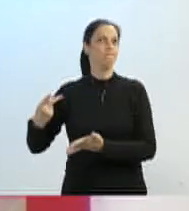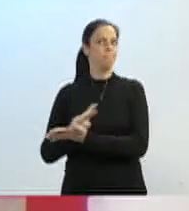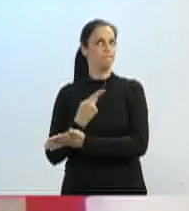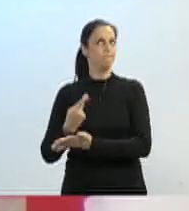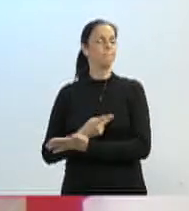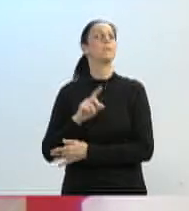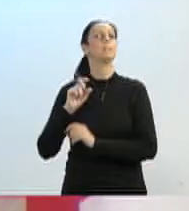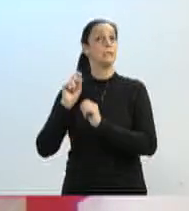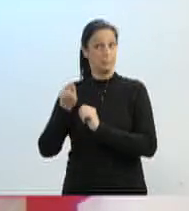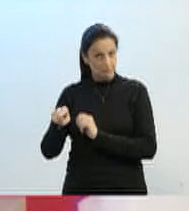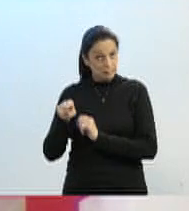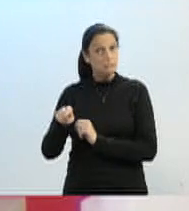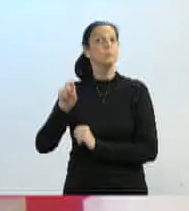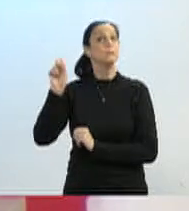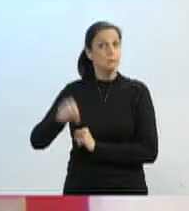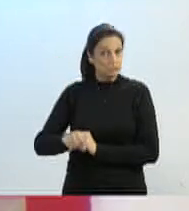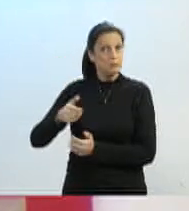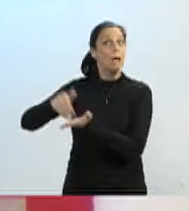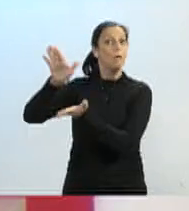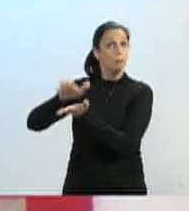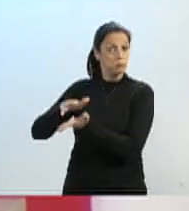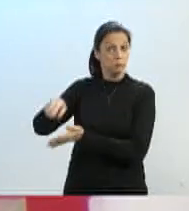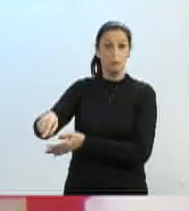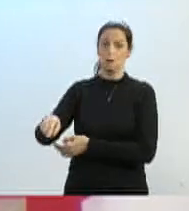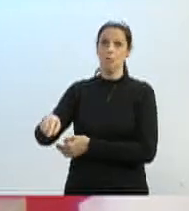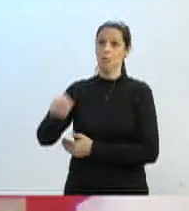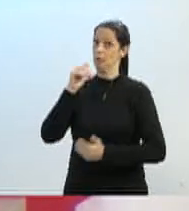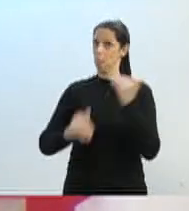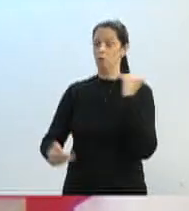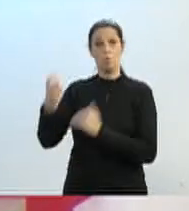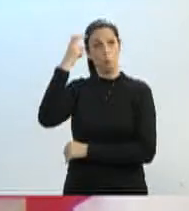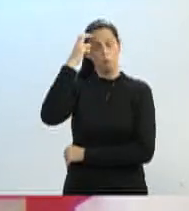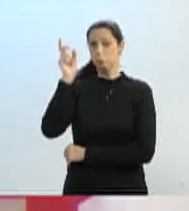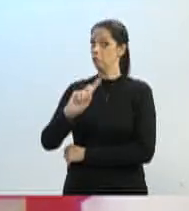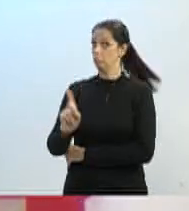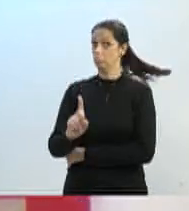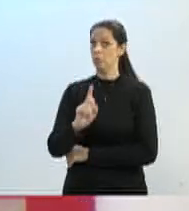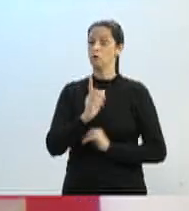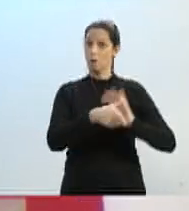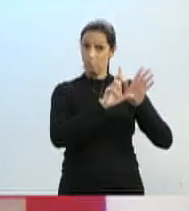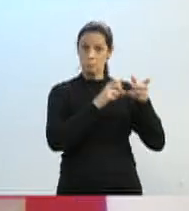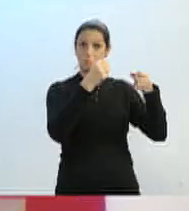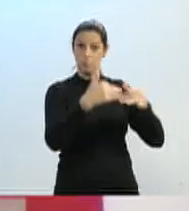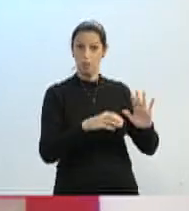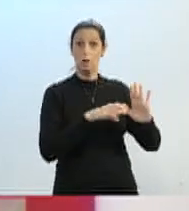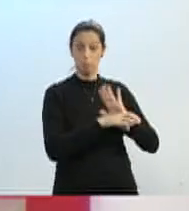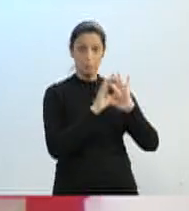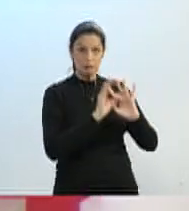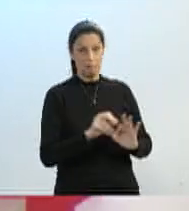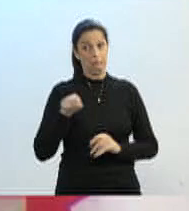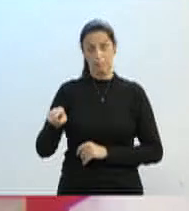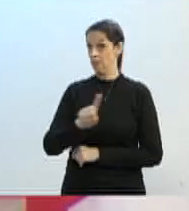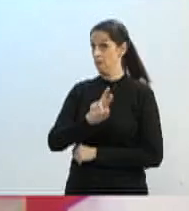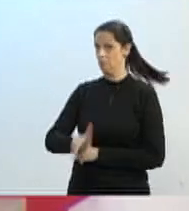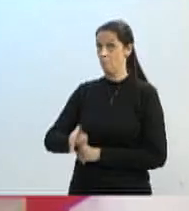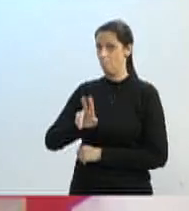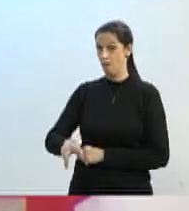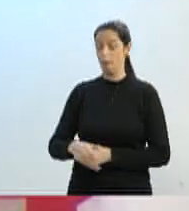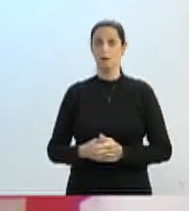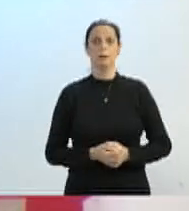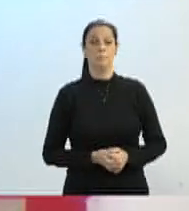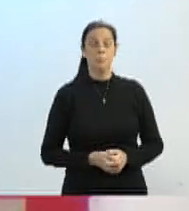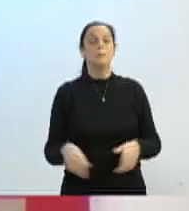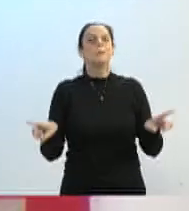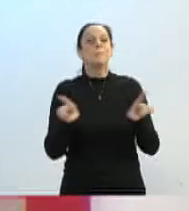pena de multa. Isso, definitivamente, não é cultura. Cultura é o que eu acabei de dizer aqui. Com relação à falsa afirmação de